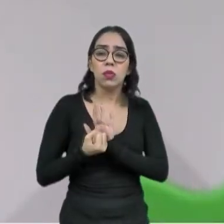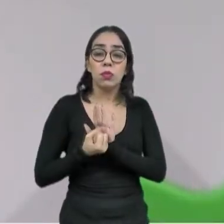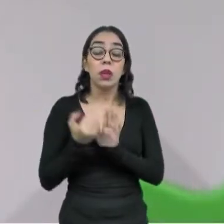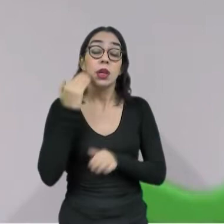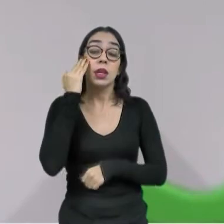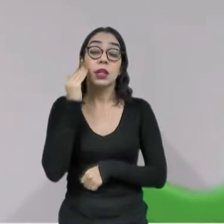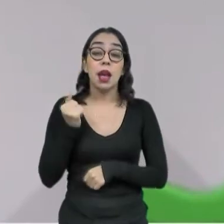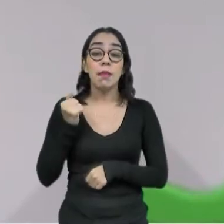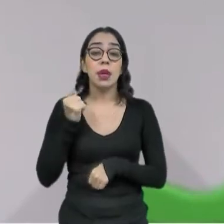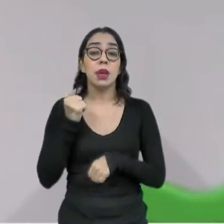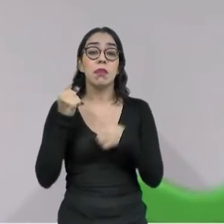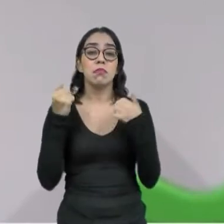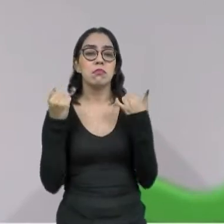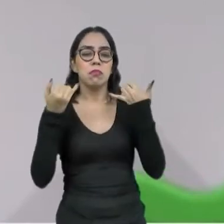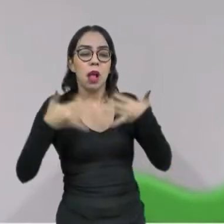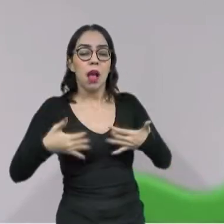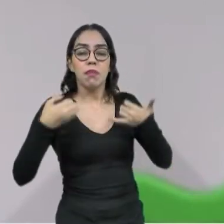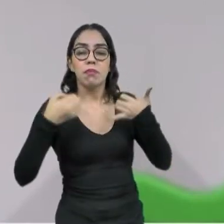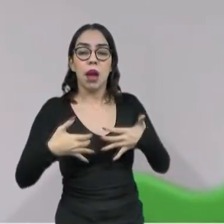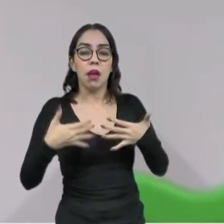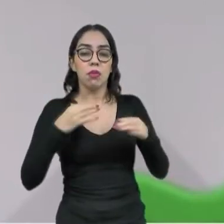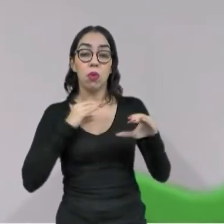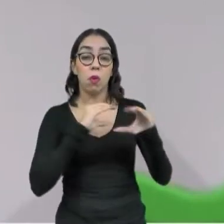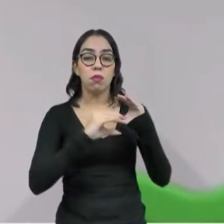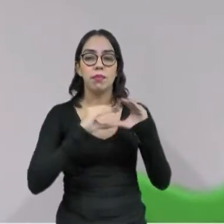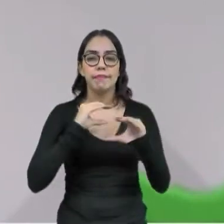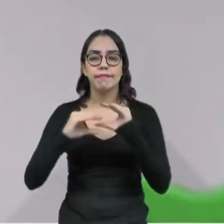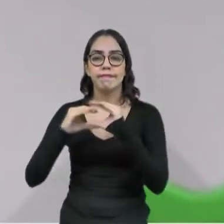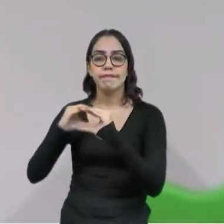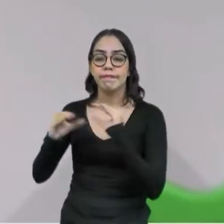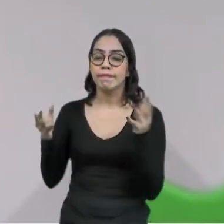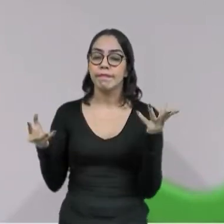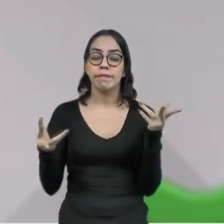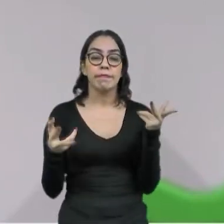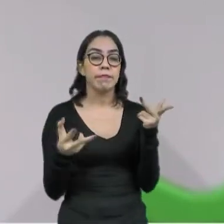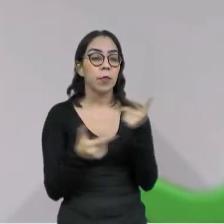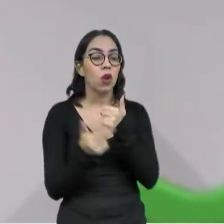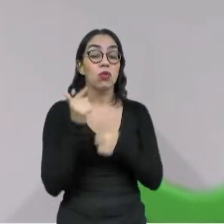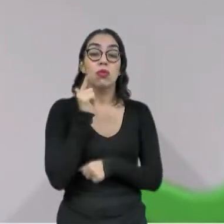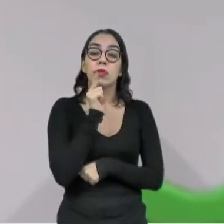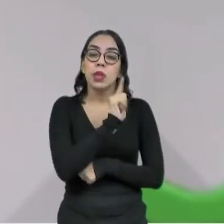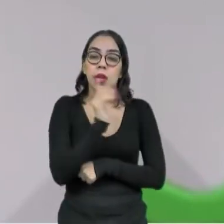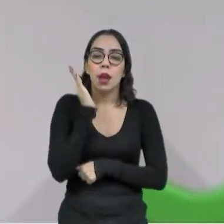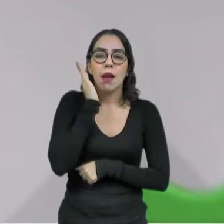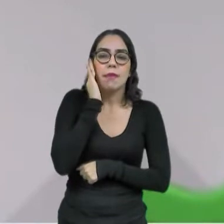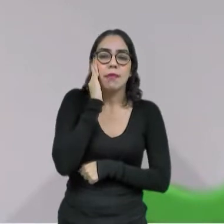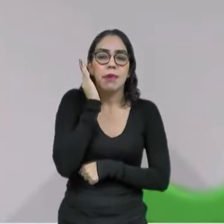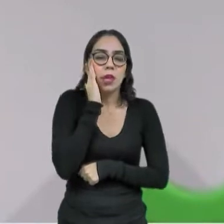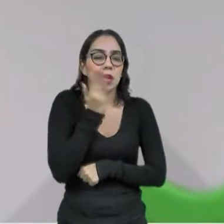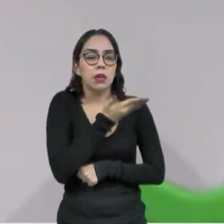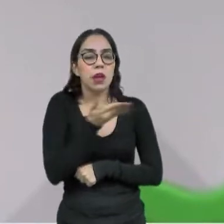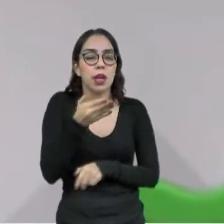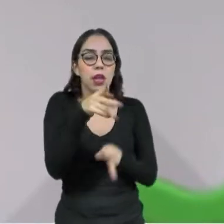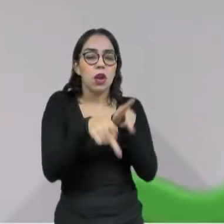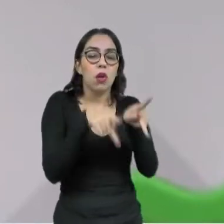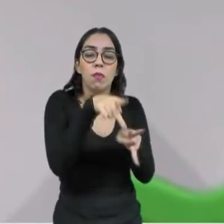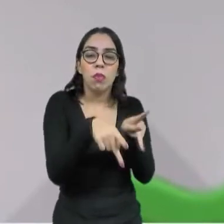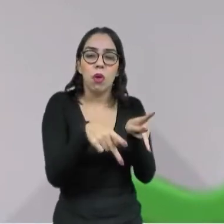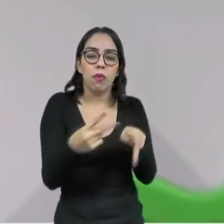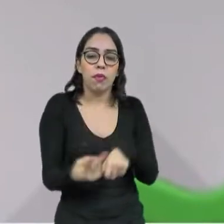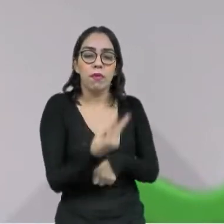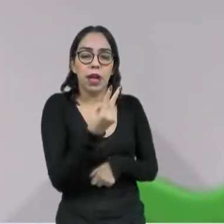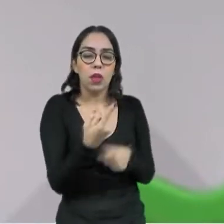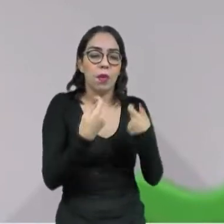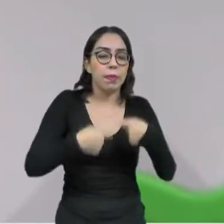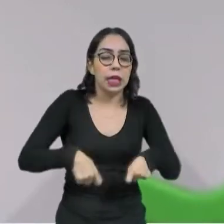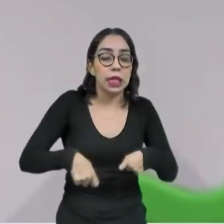coração da sua gente, do seu povo. Ele tinha uma comunicabilidade, um acesso direto aos